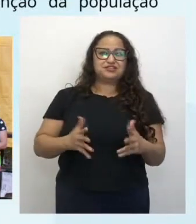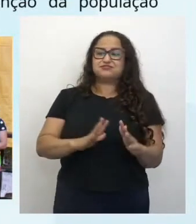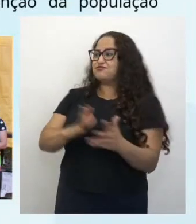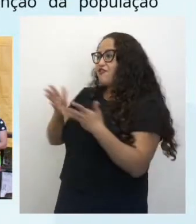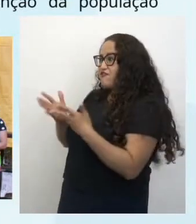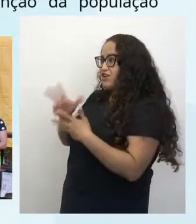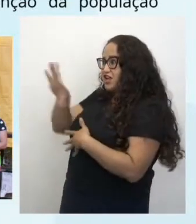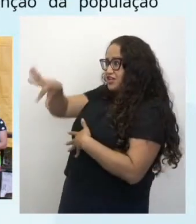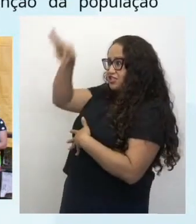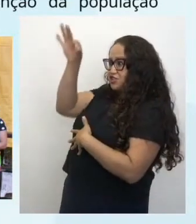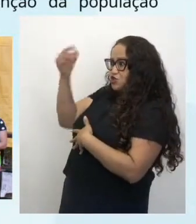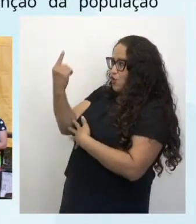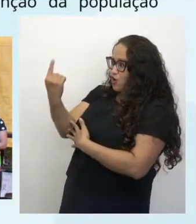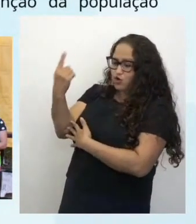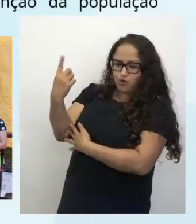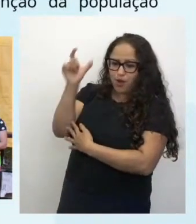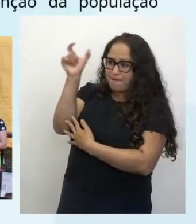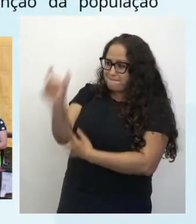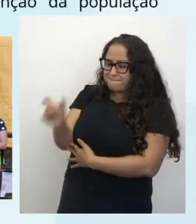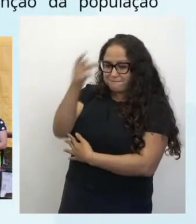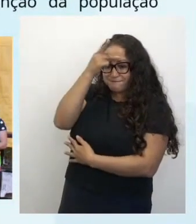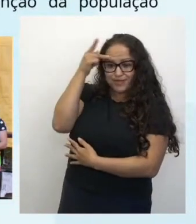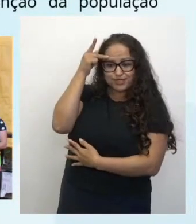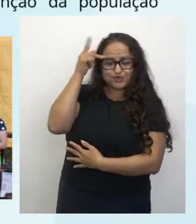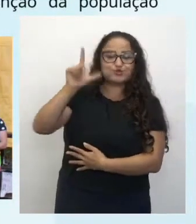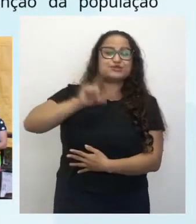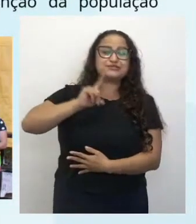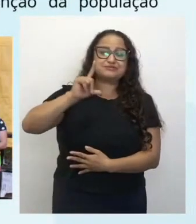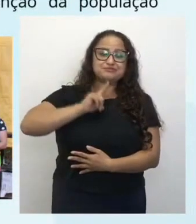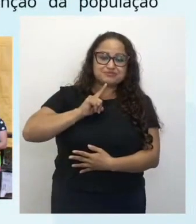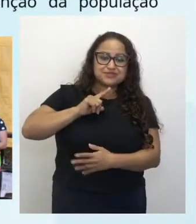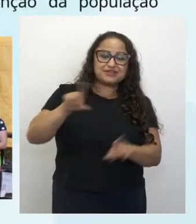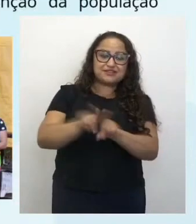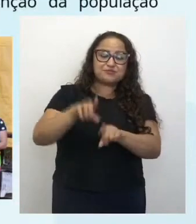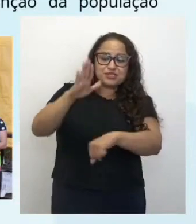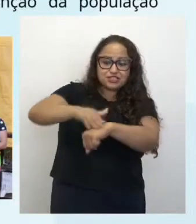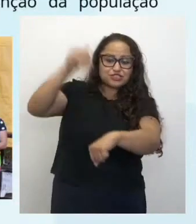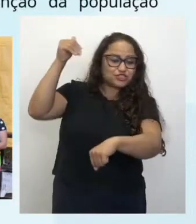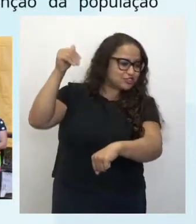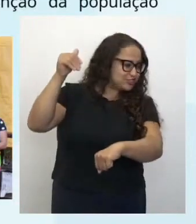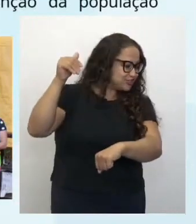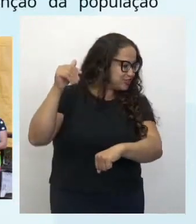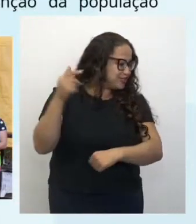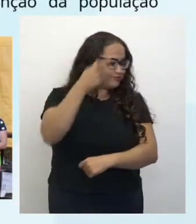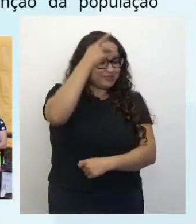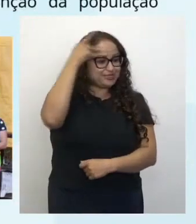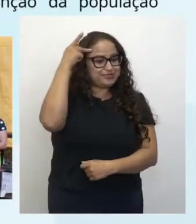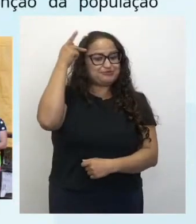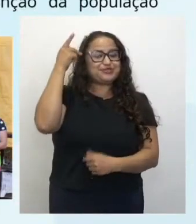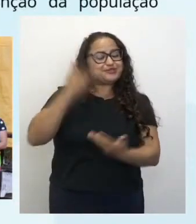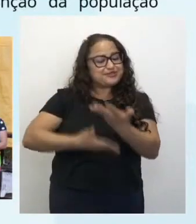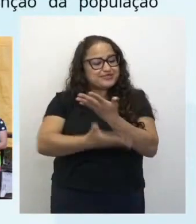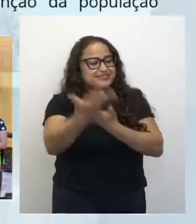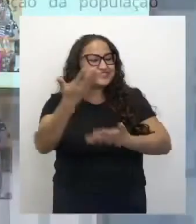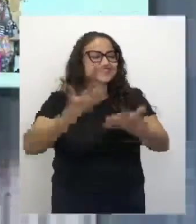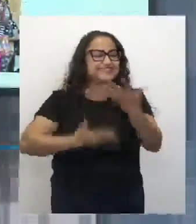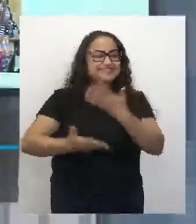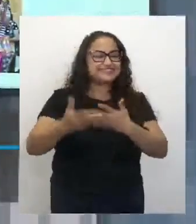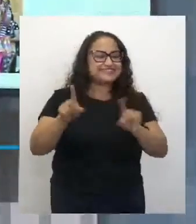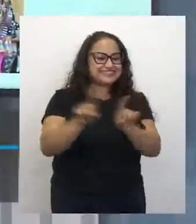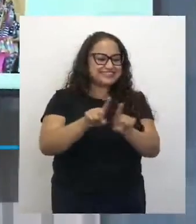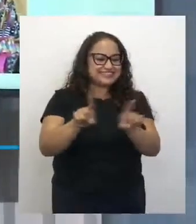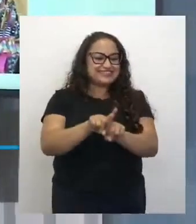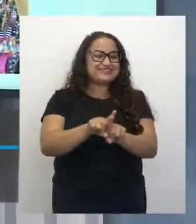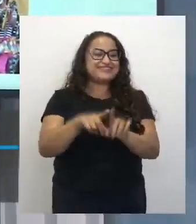vira, escolhe alguém que está passando, alguém que está ali assistindo e chama essa pessoa para interagir com ele ali no palco, né? Nesse